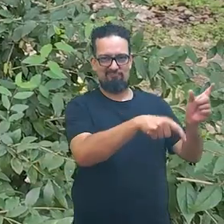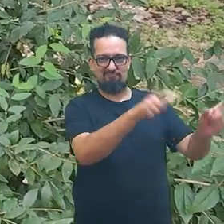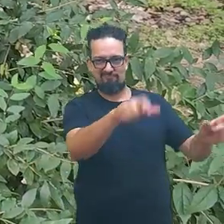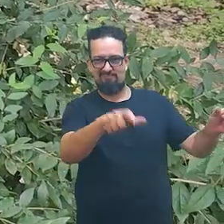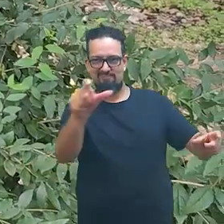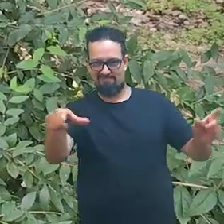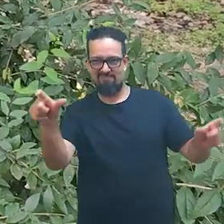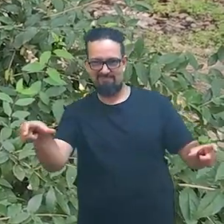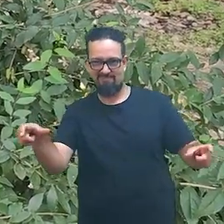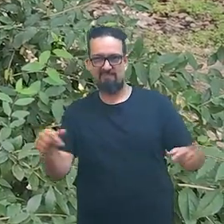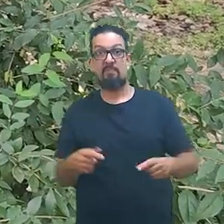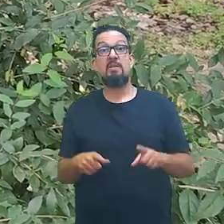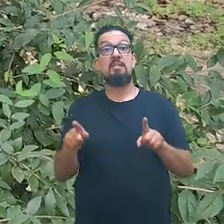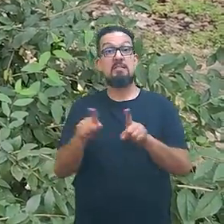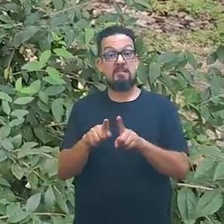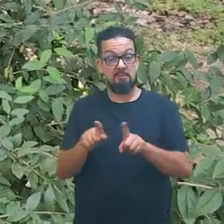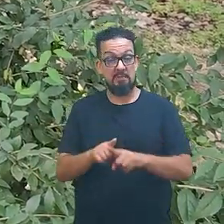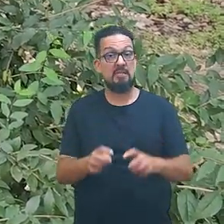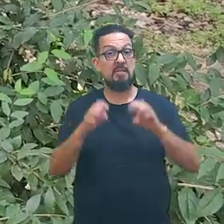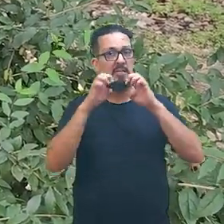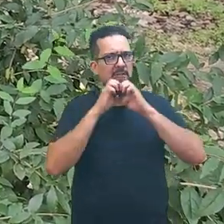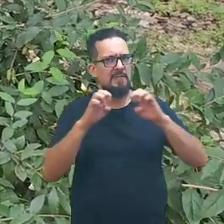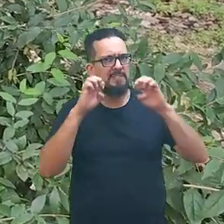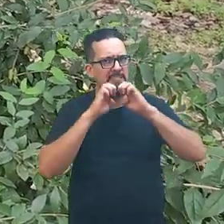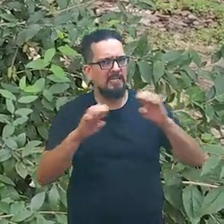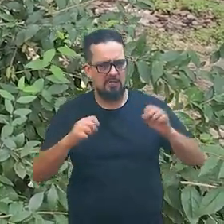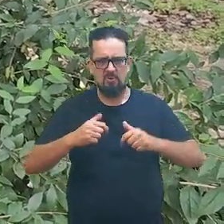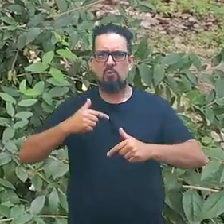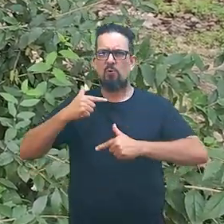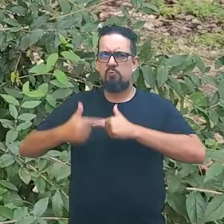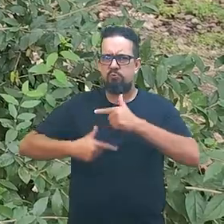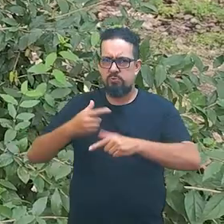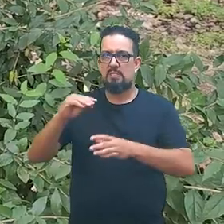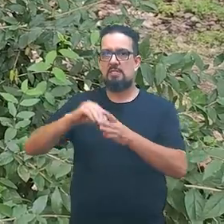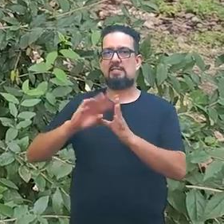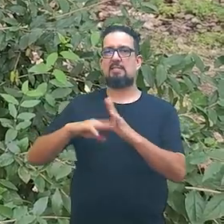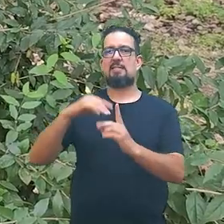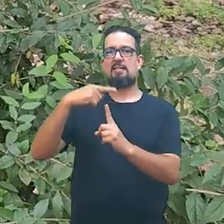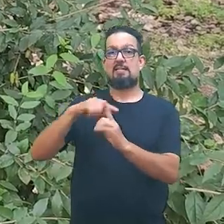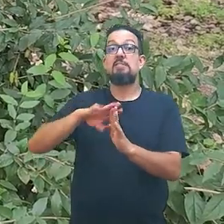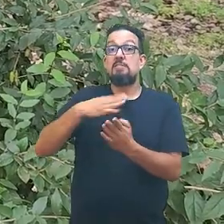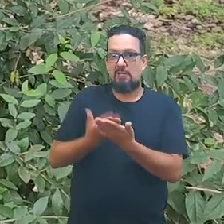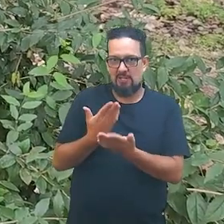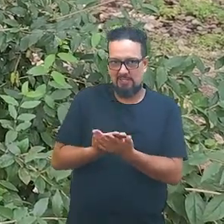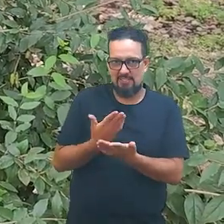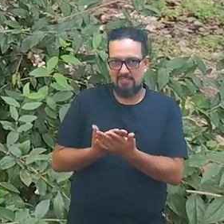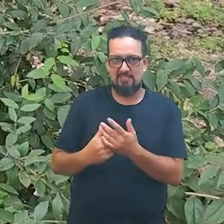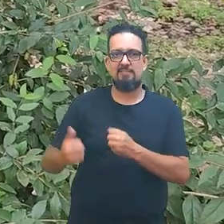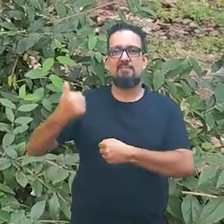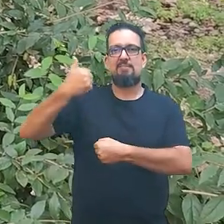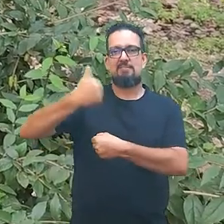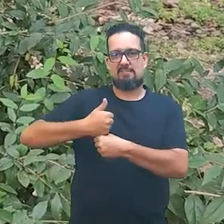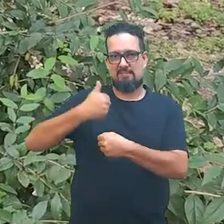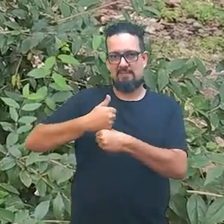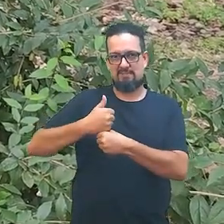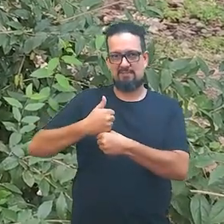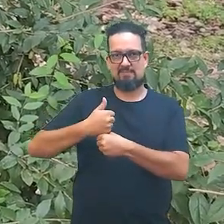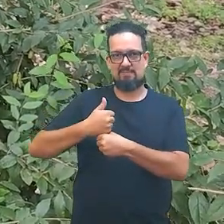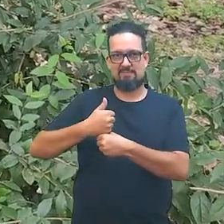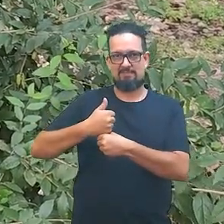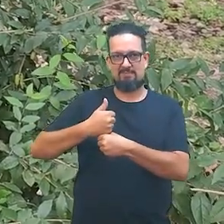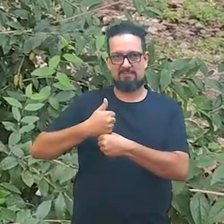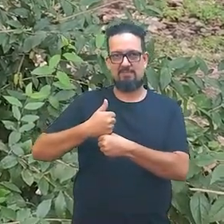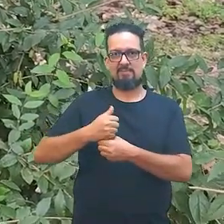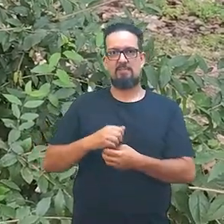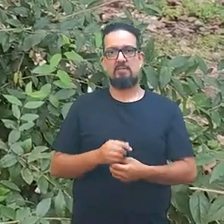meu trabalho está também, além da evangelização, está na escola, né? Hoje eu sou diretora da Escola Santa Josefina Baquita, a escola